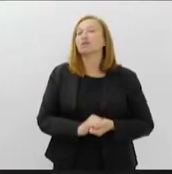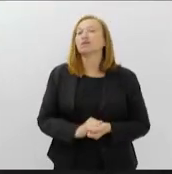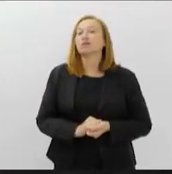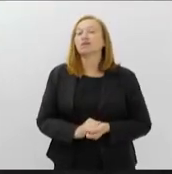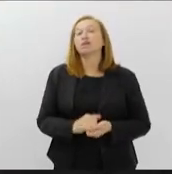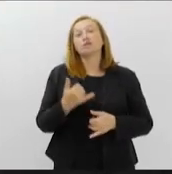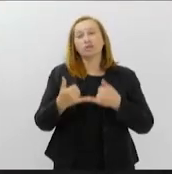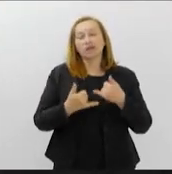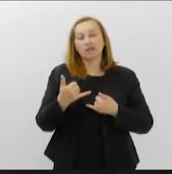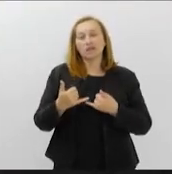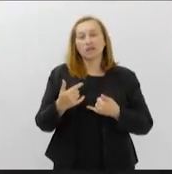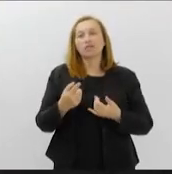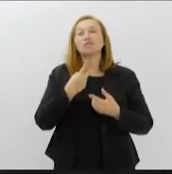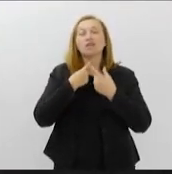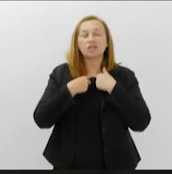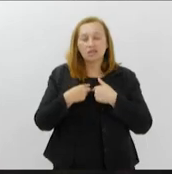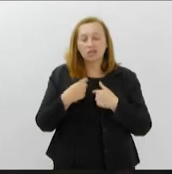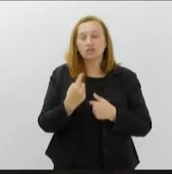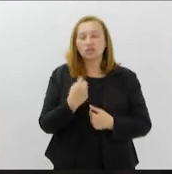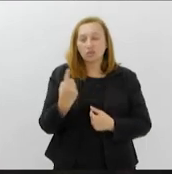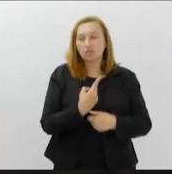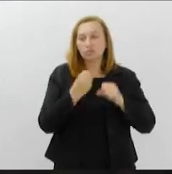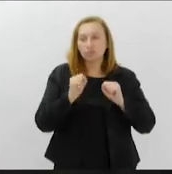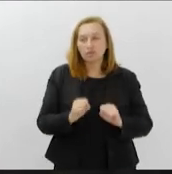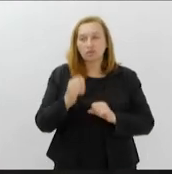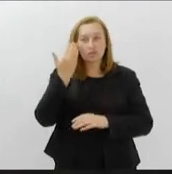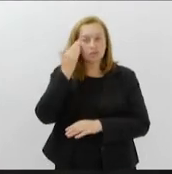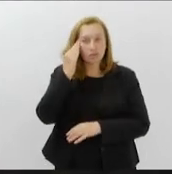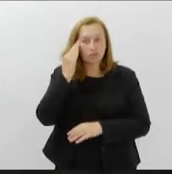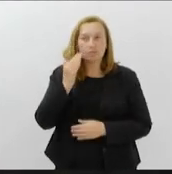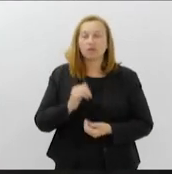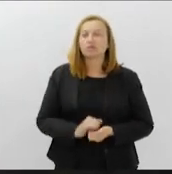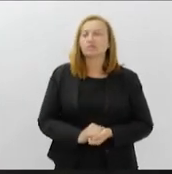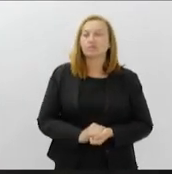parte, eu desejo que realmente possamos chegar ao entendimento.